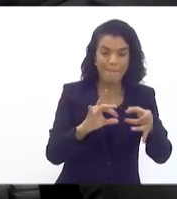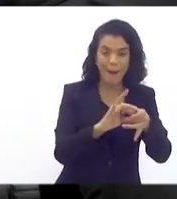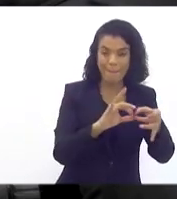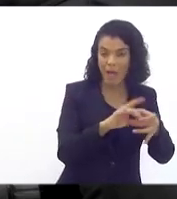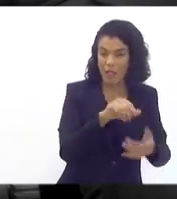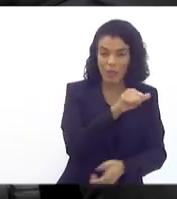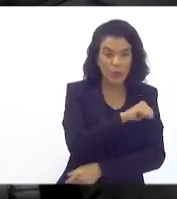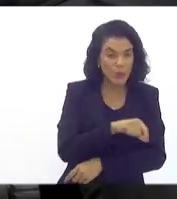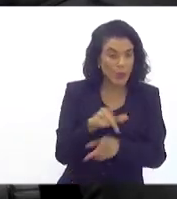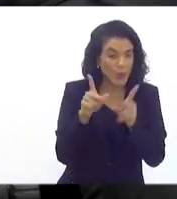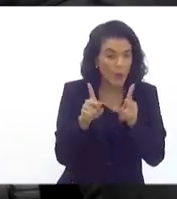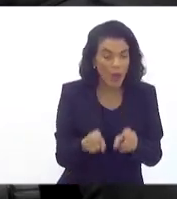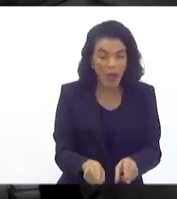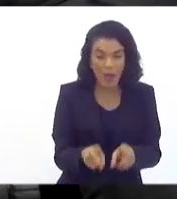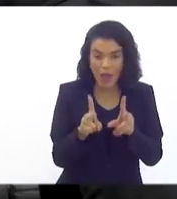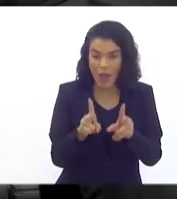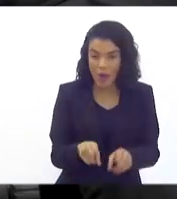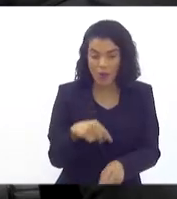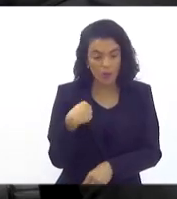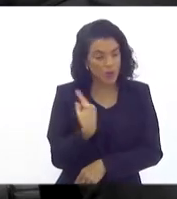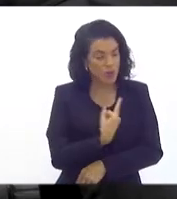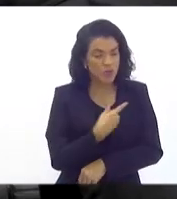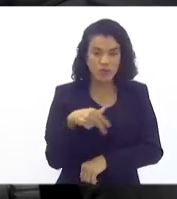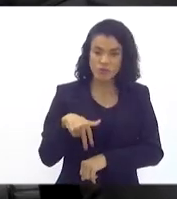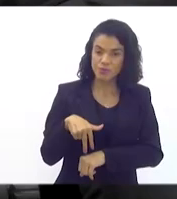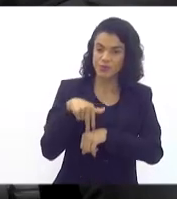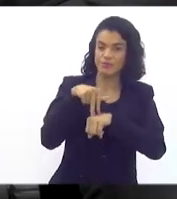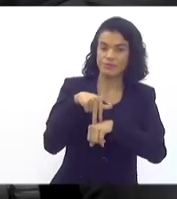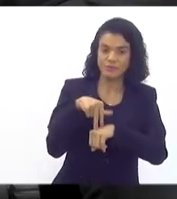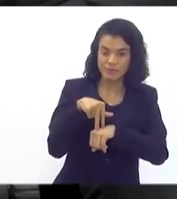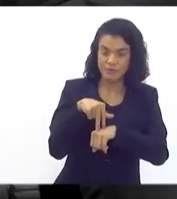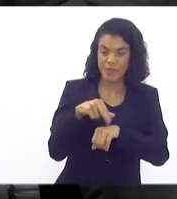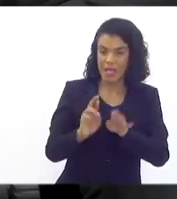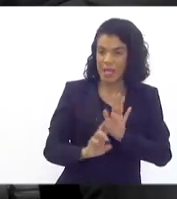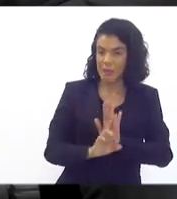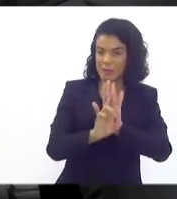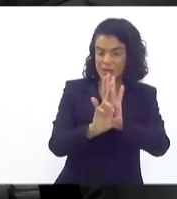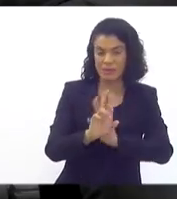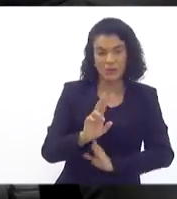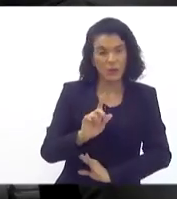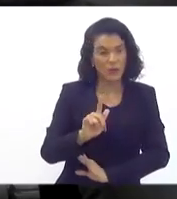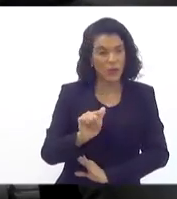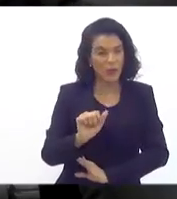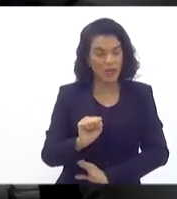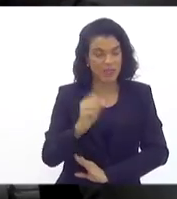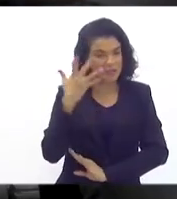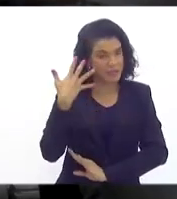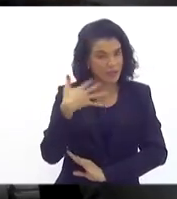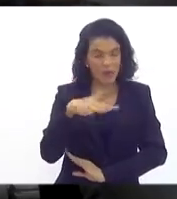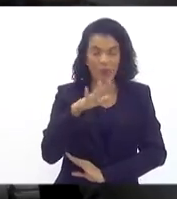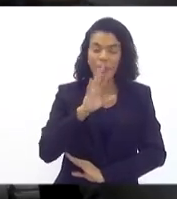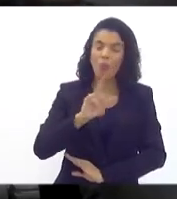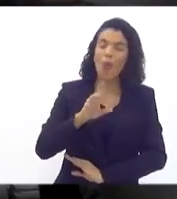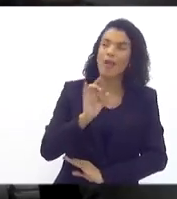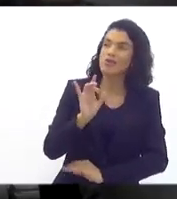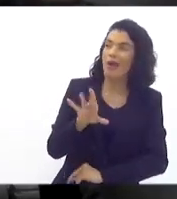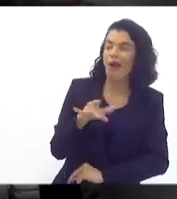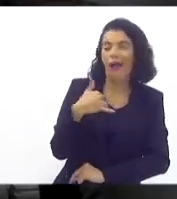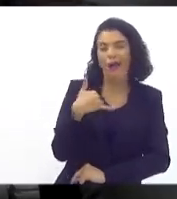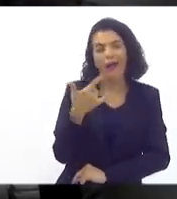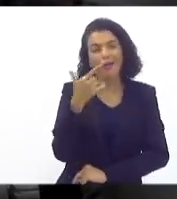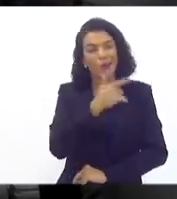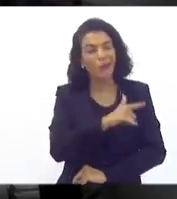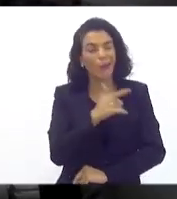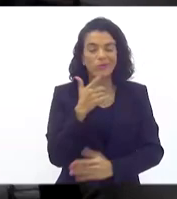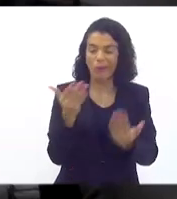estado a gente não pode ser diferente nós somos protagonistas nessa questão do gás natural e isso não é não é simplesmente assim e não dá para